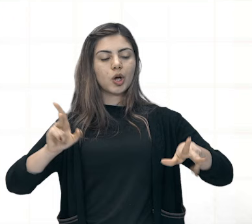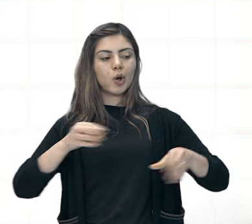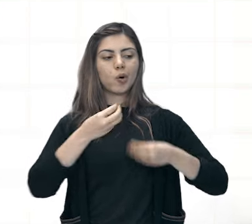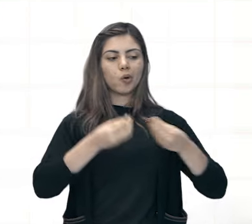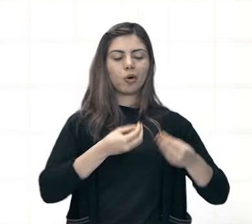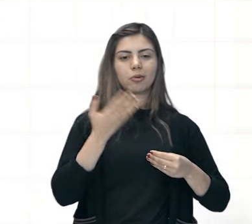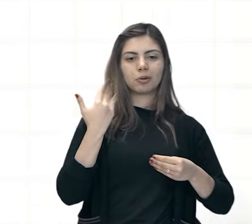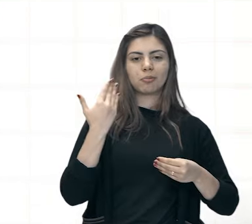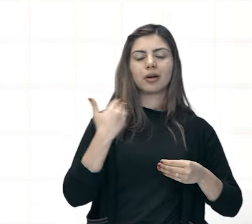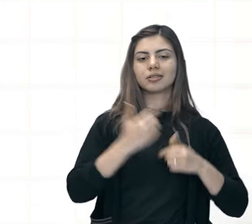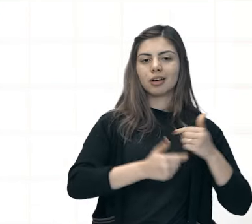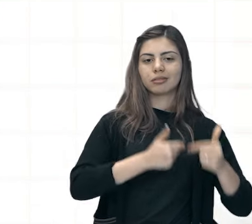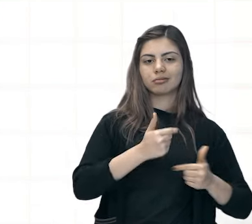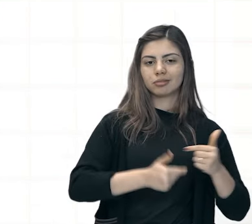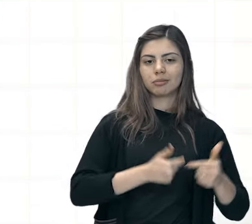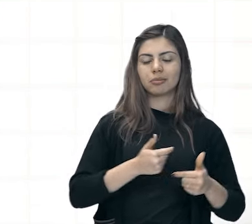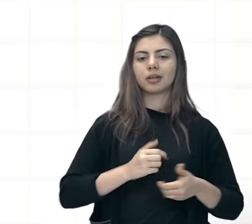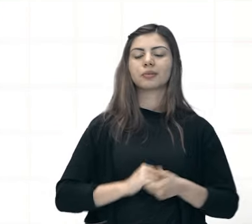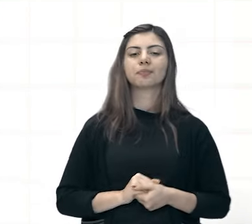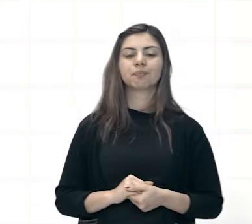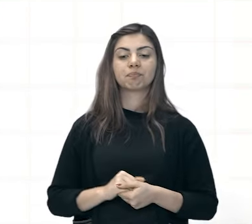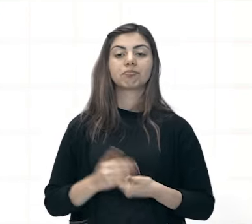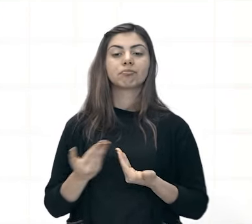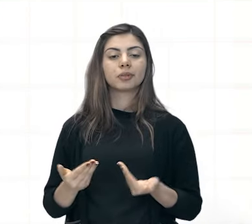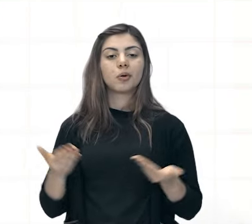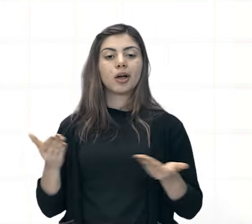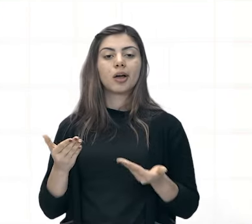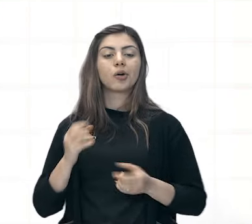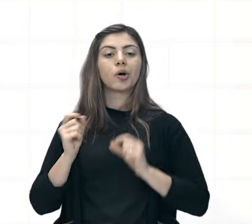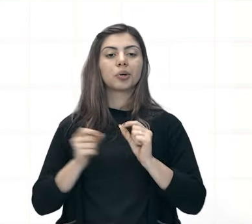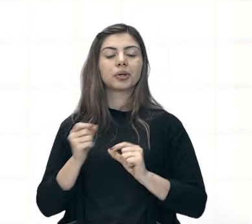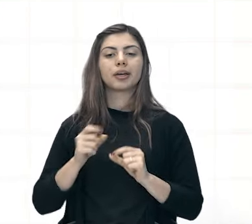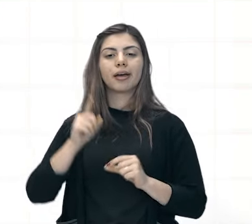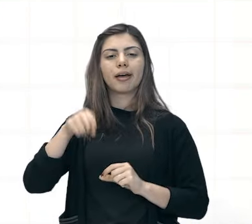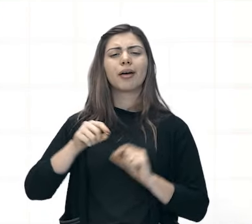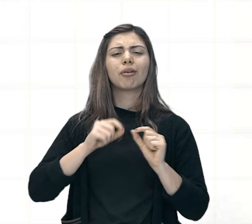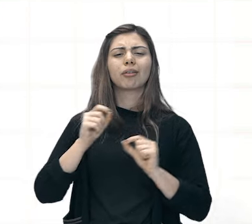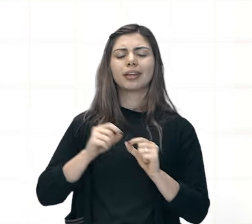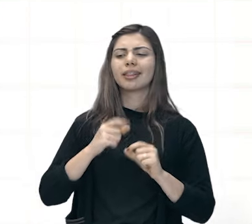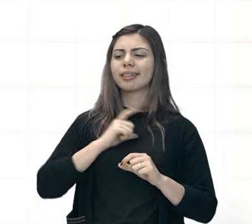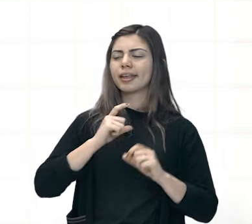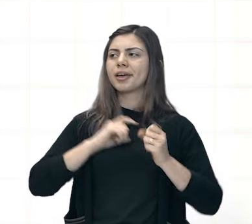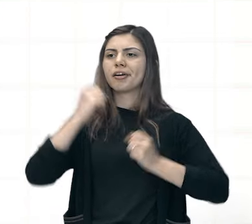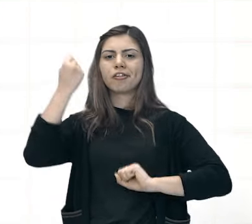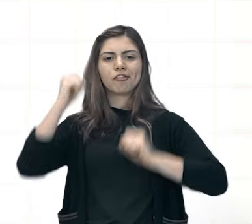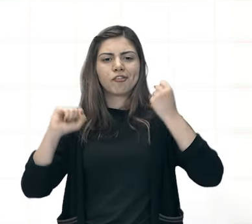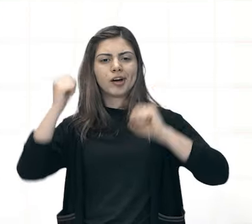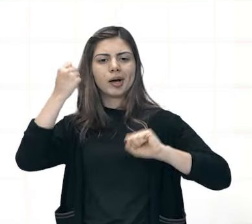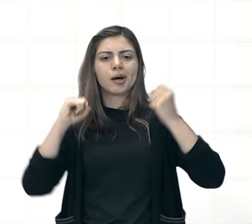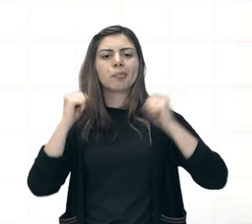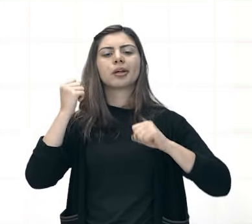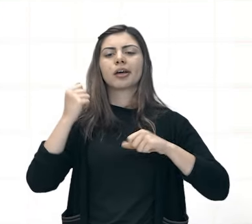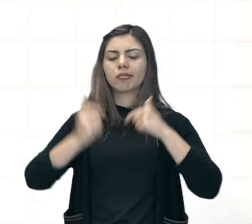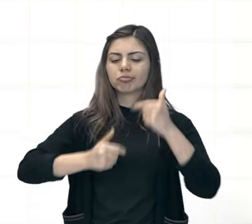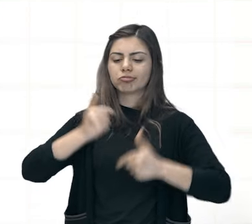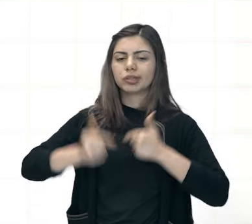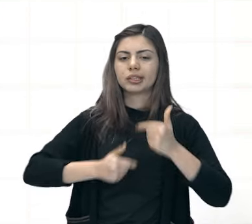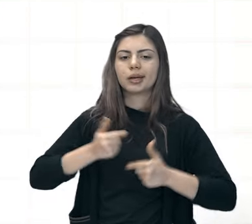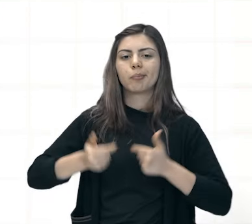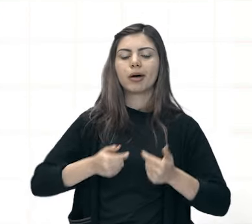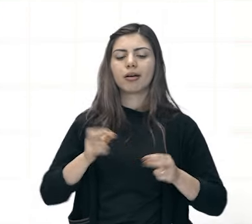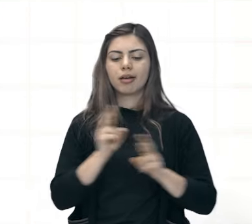trabalho na história, né? Agora a gente tem as relações fabris ali das fábricas, né? O trabalho fabril e as relações